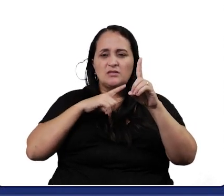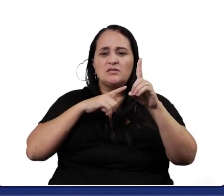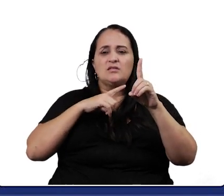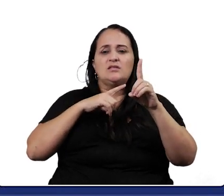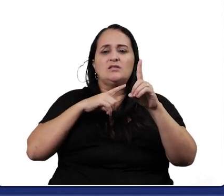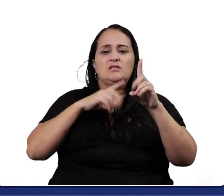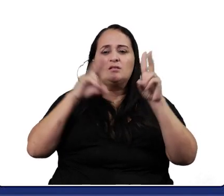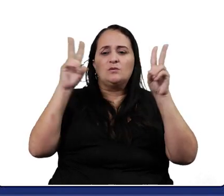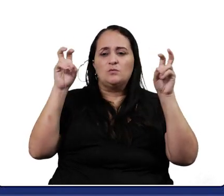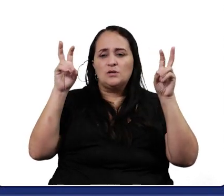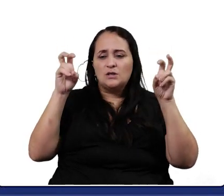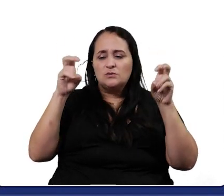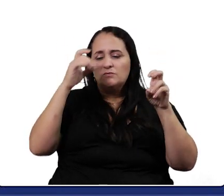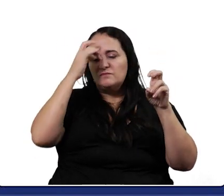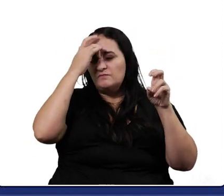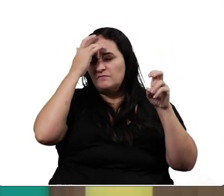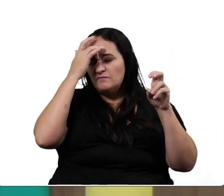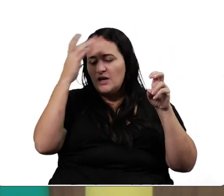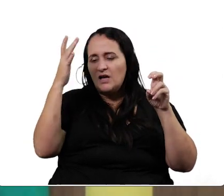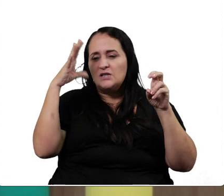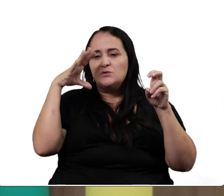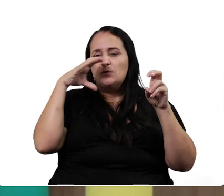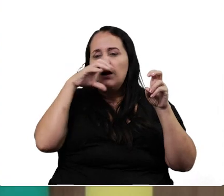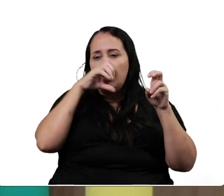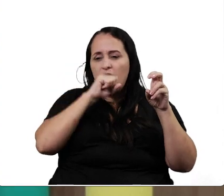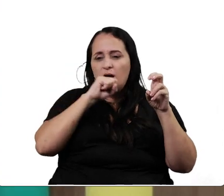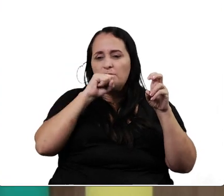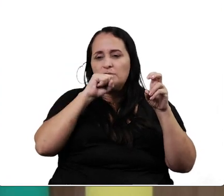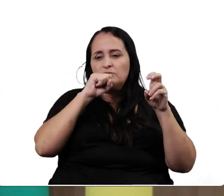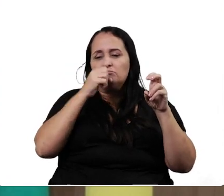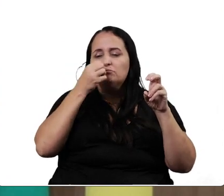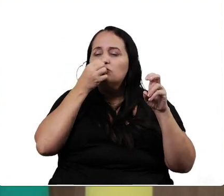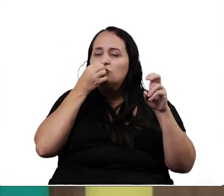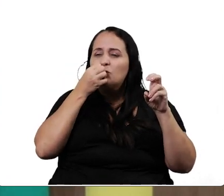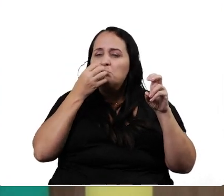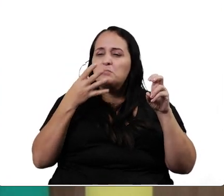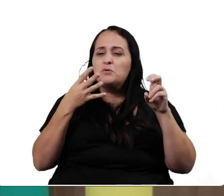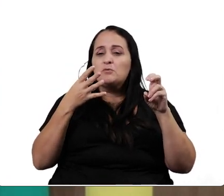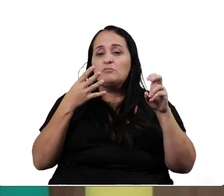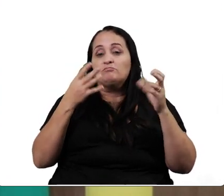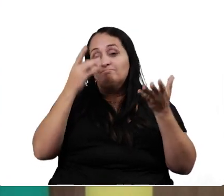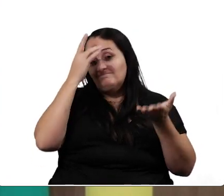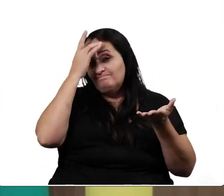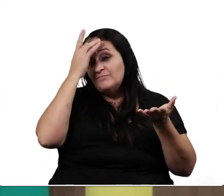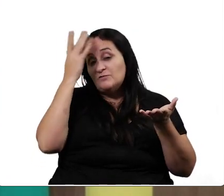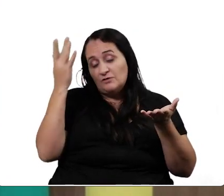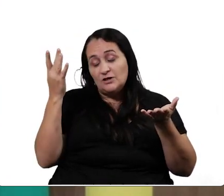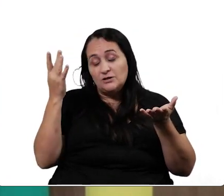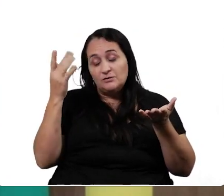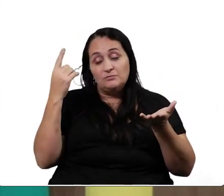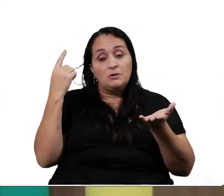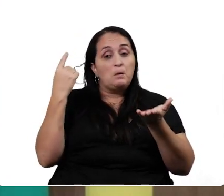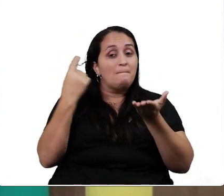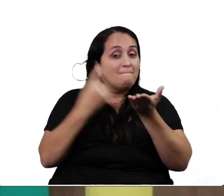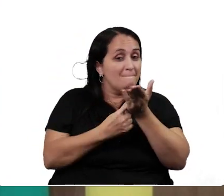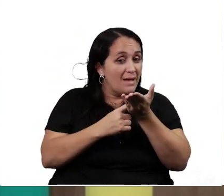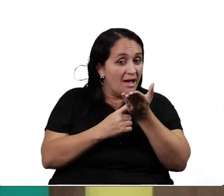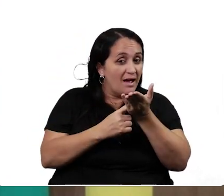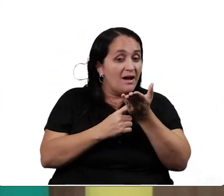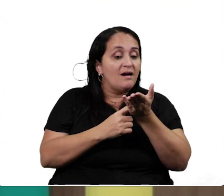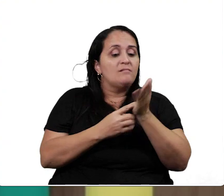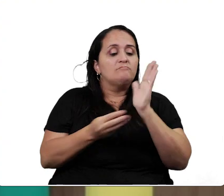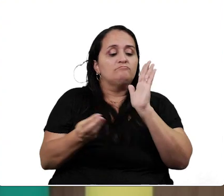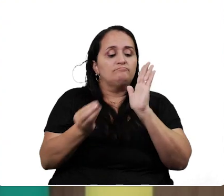de ser compreendido. Acho que também tá fácil, né, gente? Marca aí